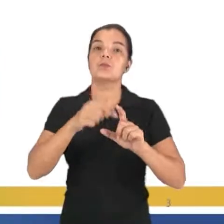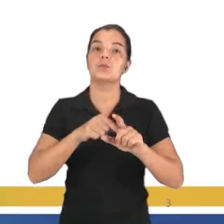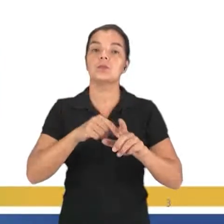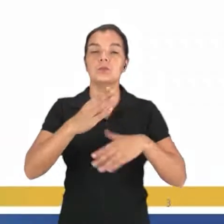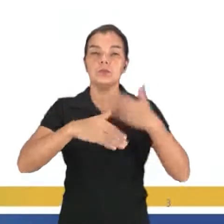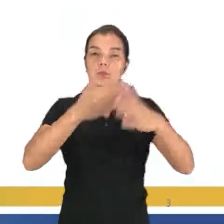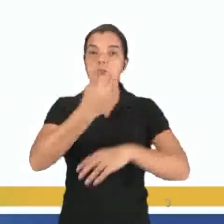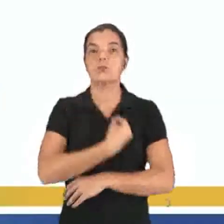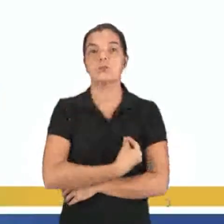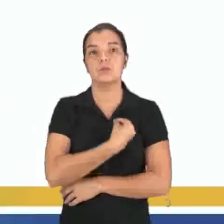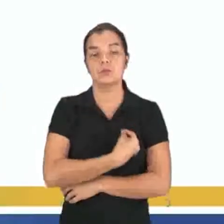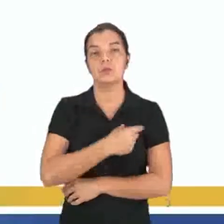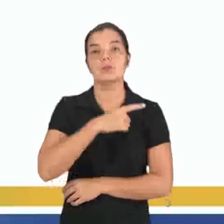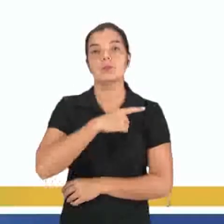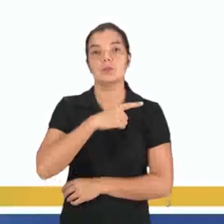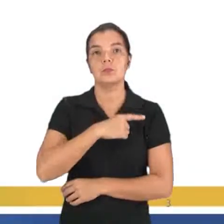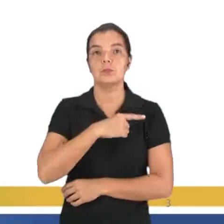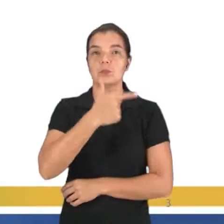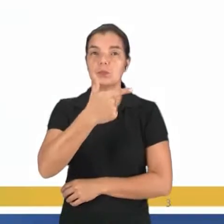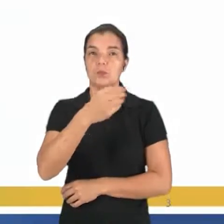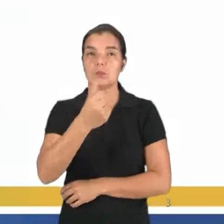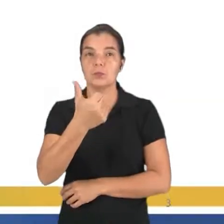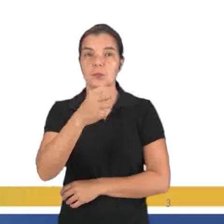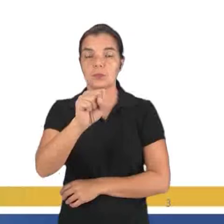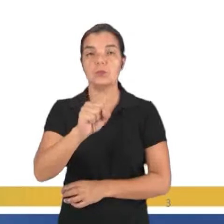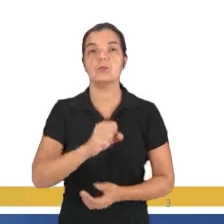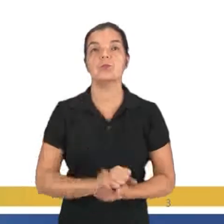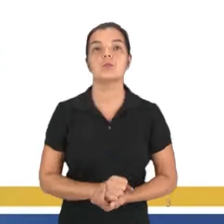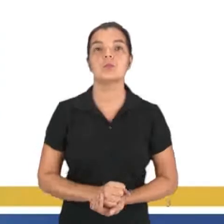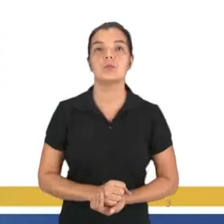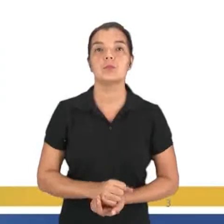humano, aí temos dados de 2018,